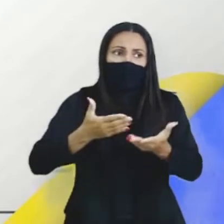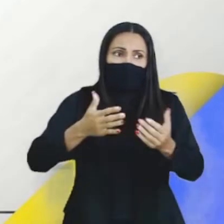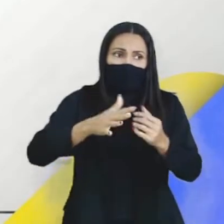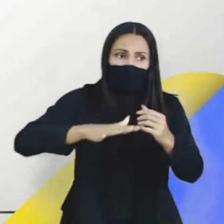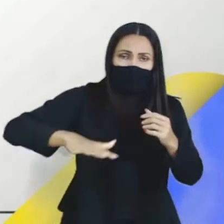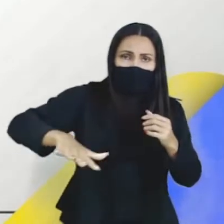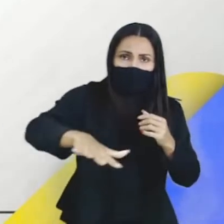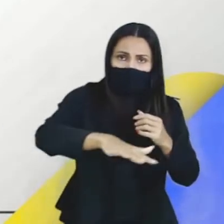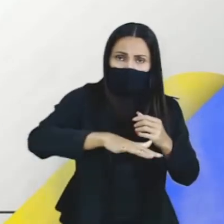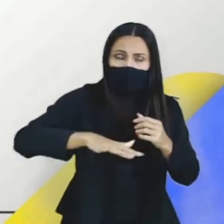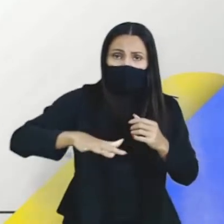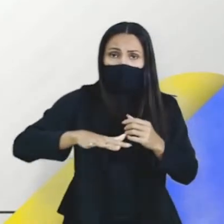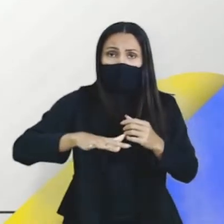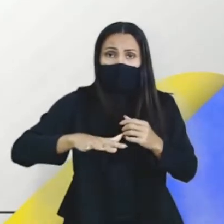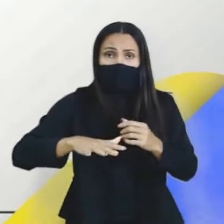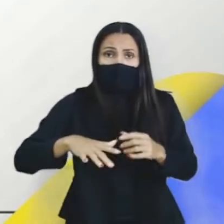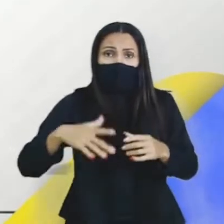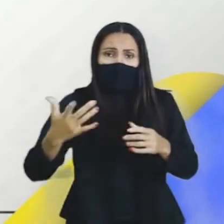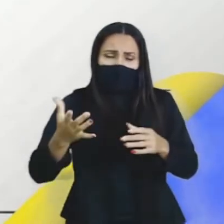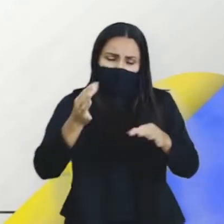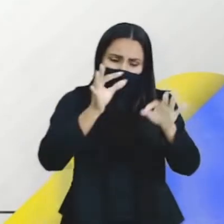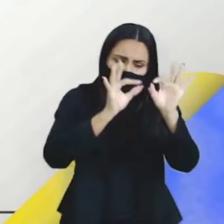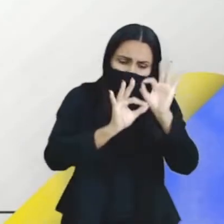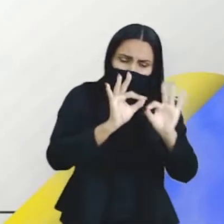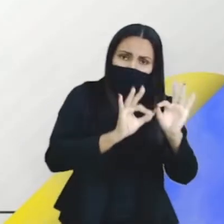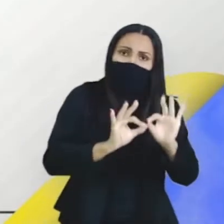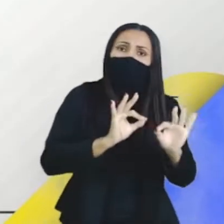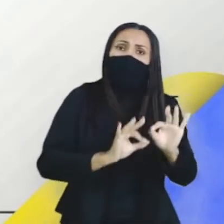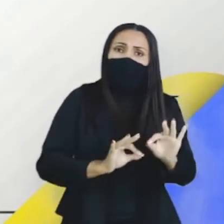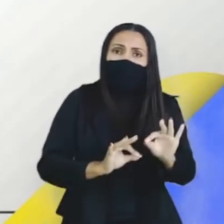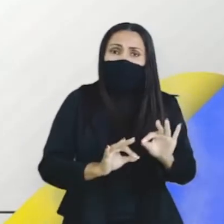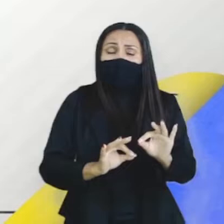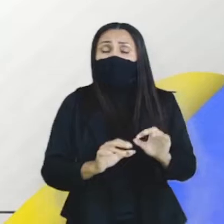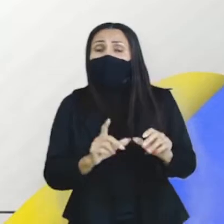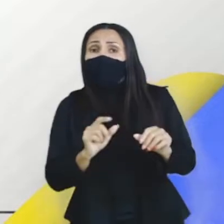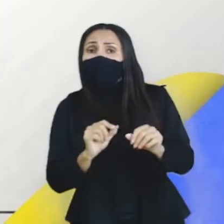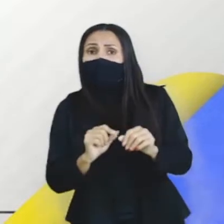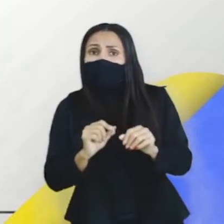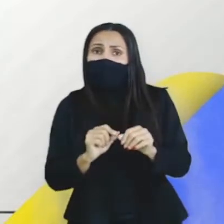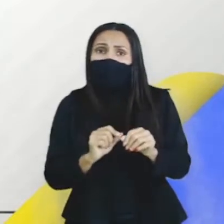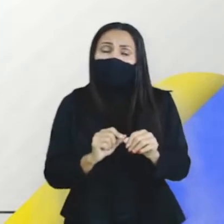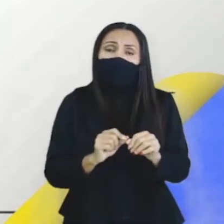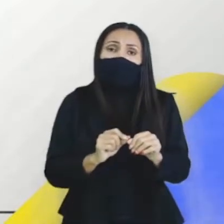projeção, essa formatação, essa obliquidade faz com que